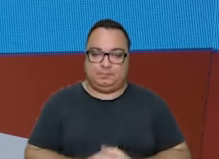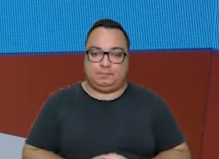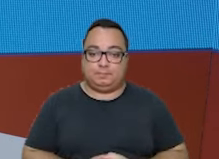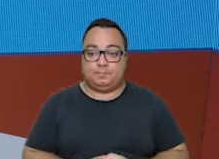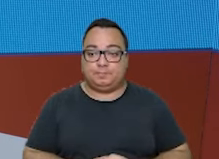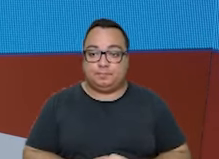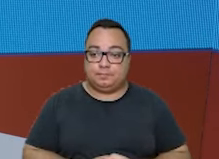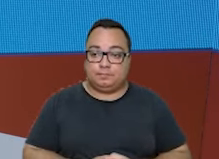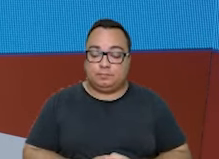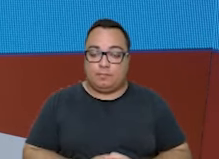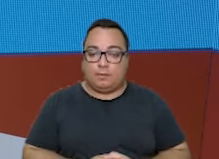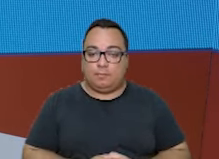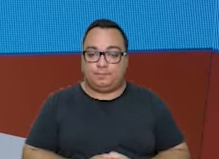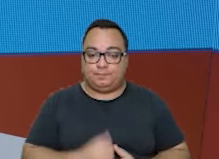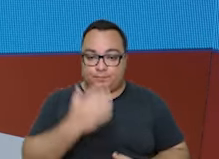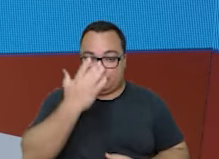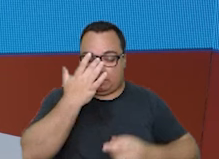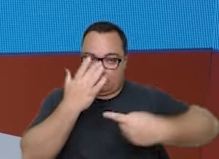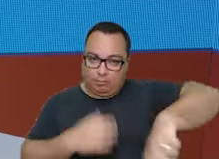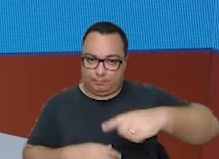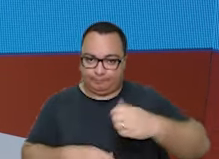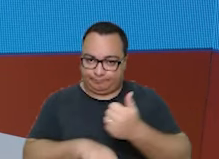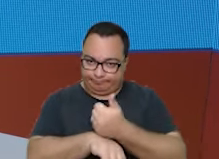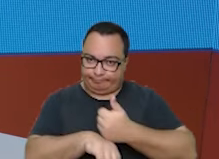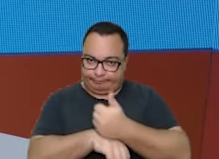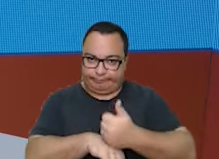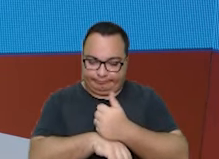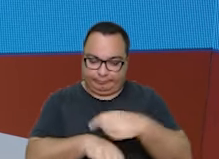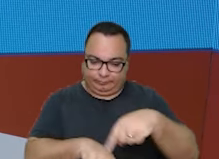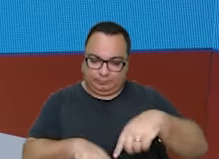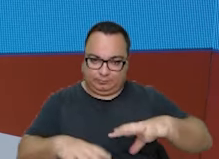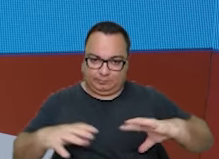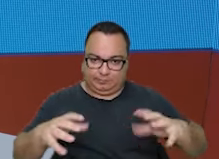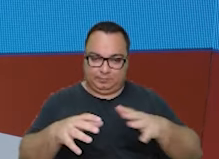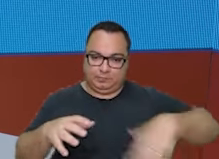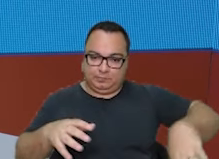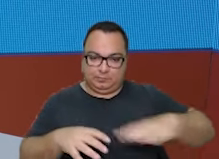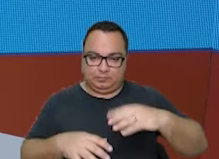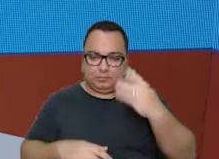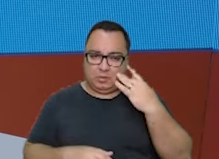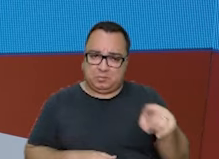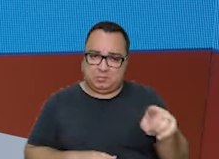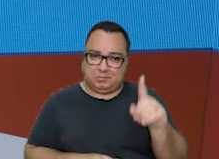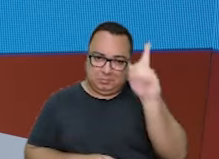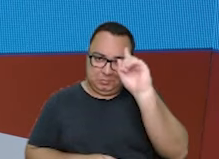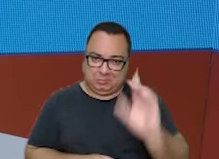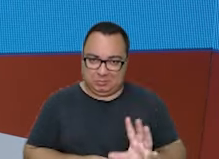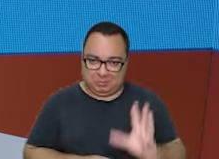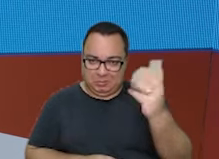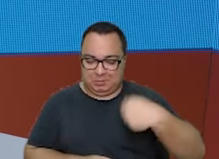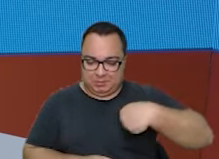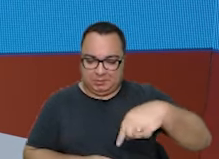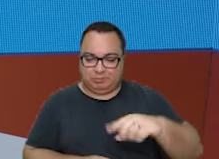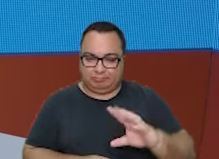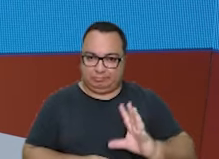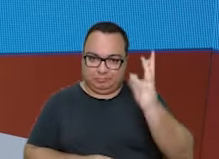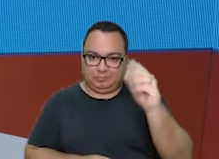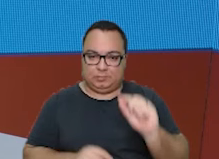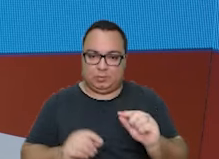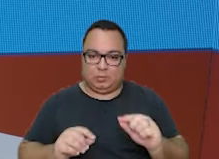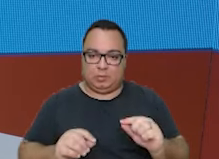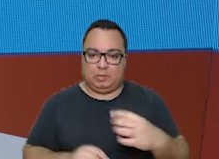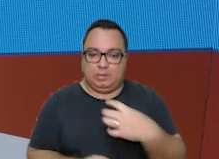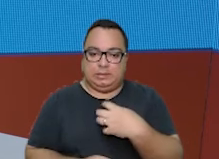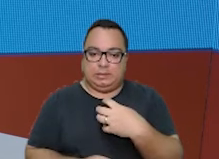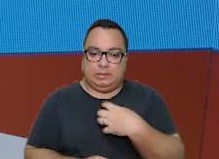o que assim nós que somos profissionais da área eu não sei se isso acontece contigo Fausto mas comigo Acontece muito a sensação de que eu estou